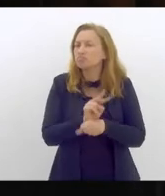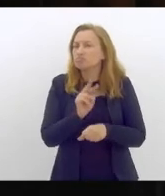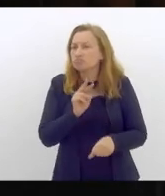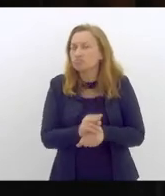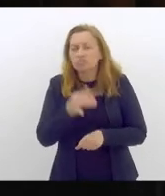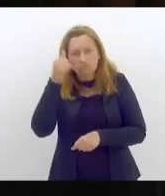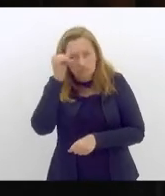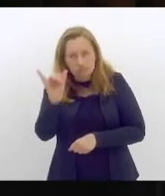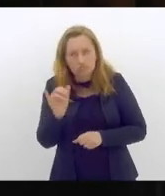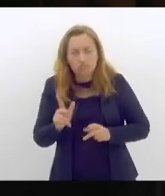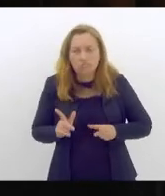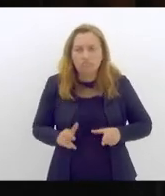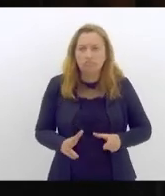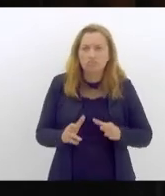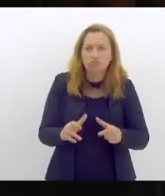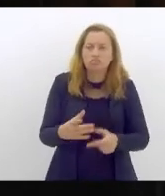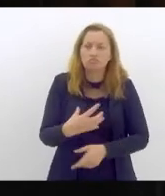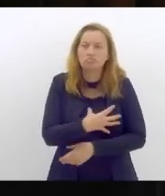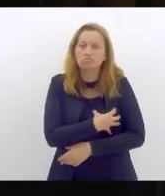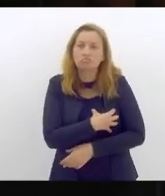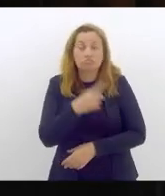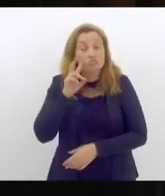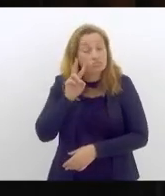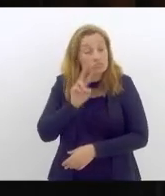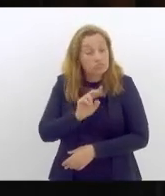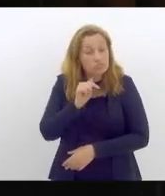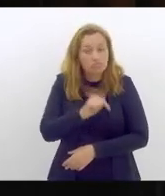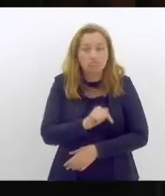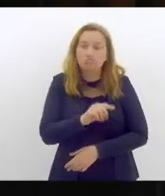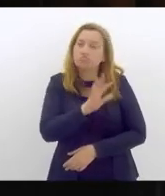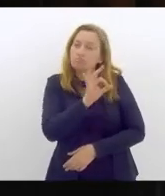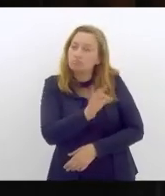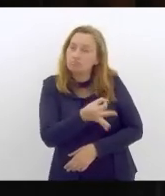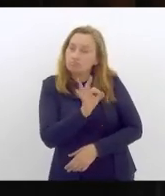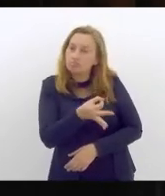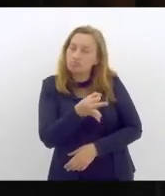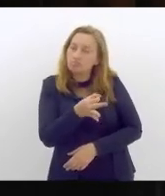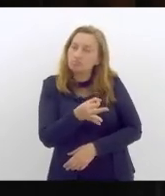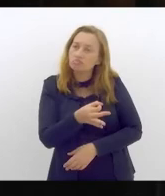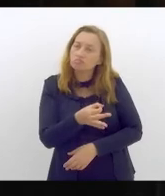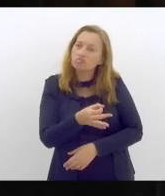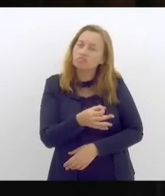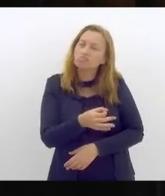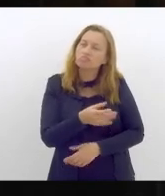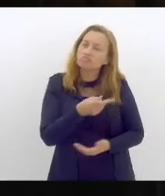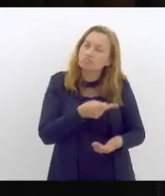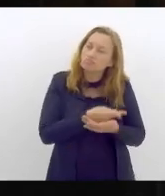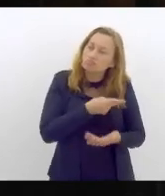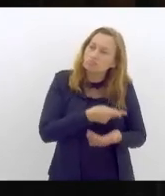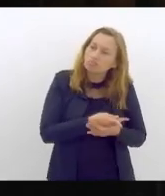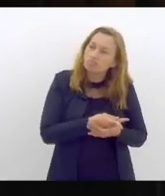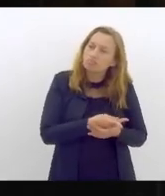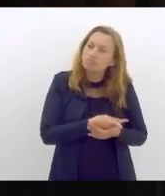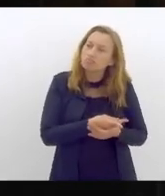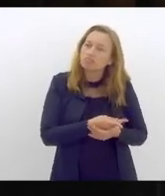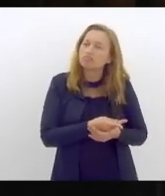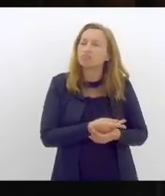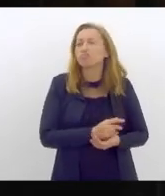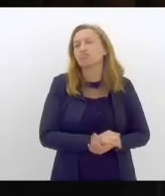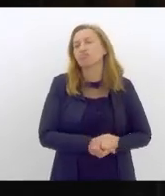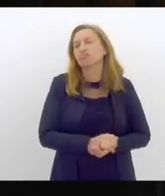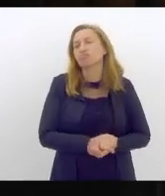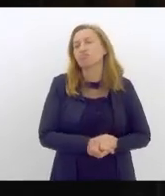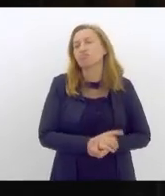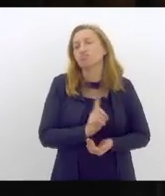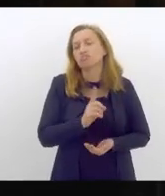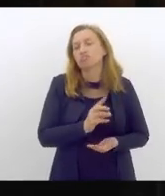ao câncer de Mamba e o que a gente vê aqui é exatamente a negligência a omissão de um governo que